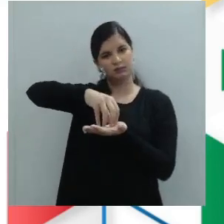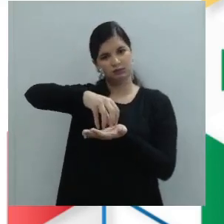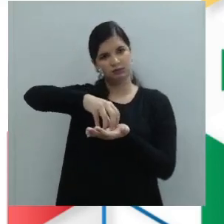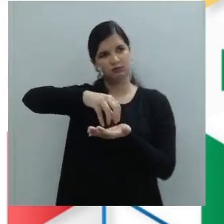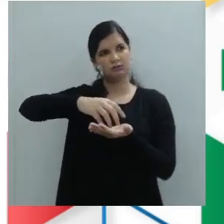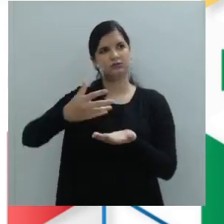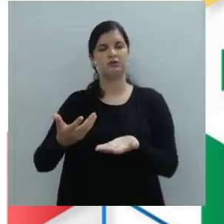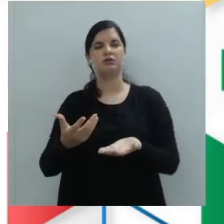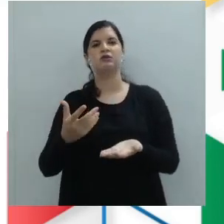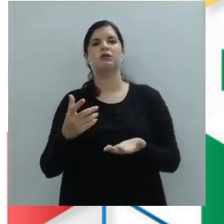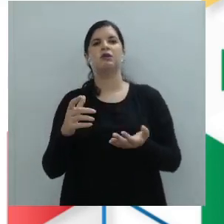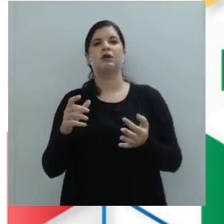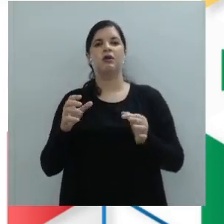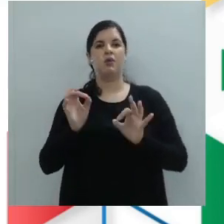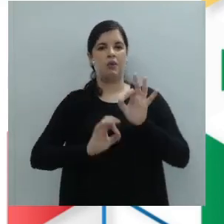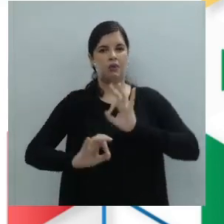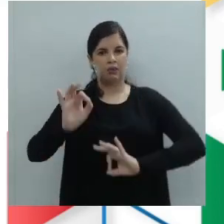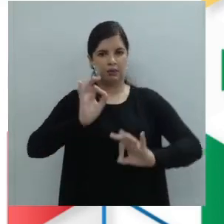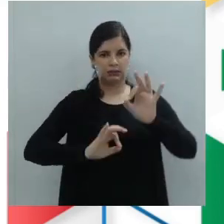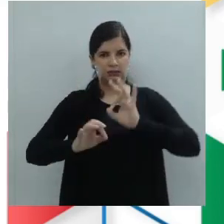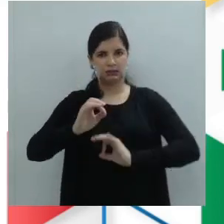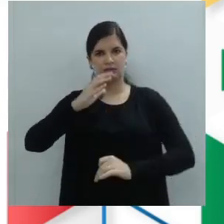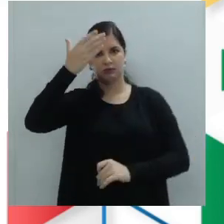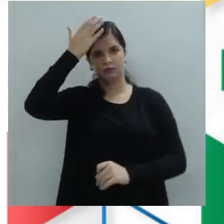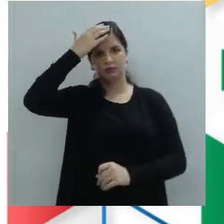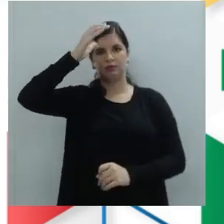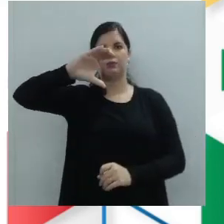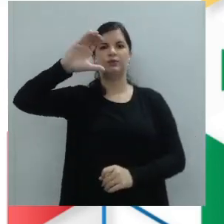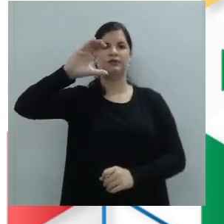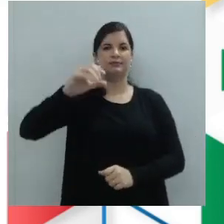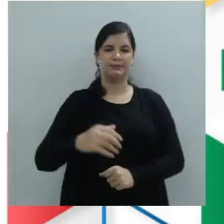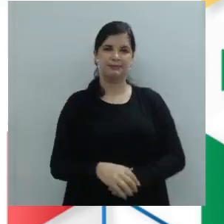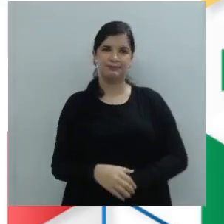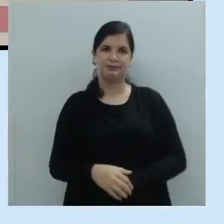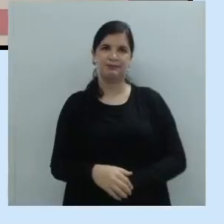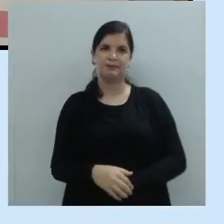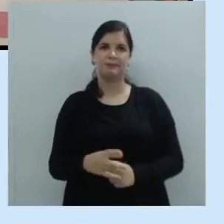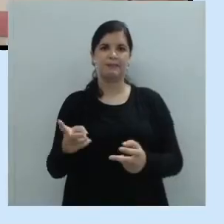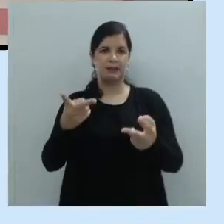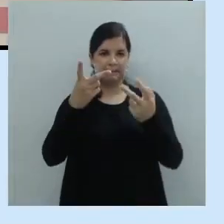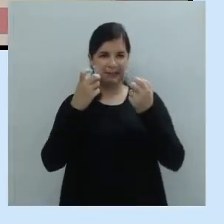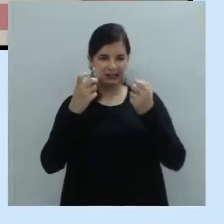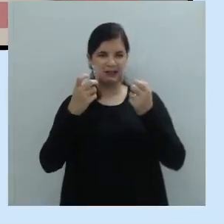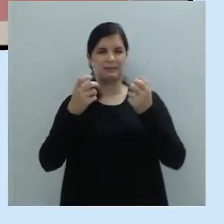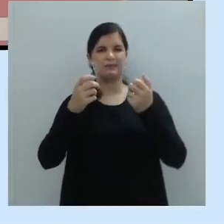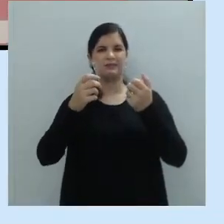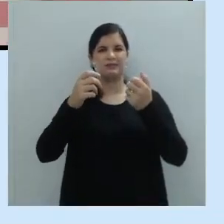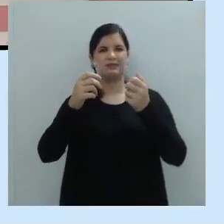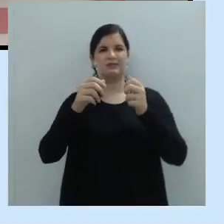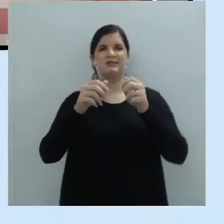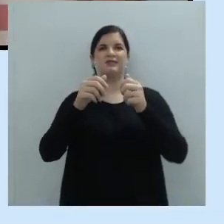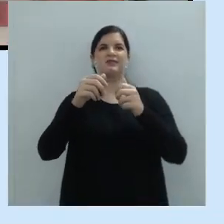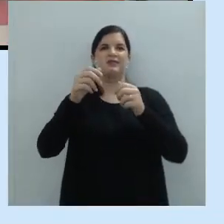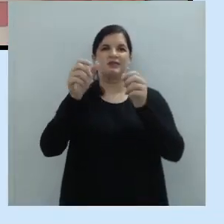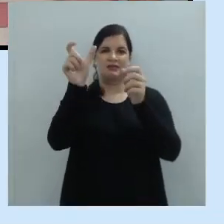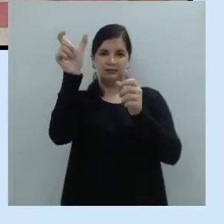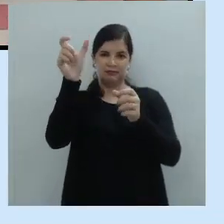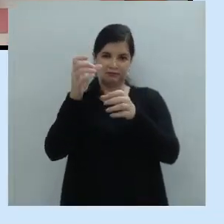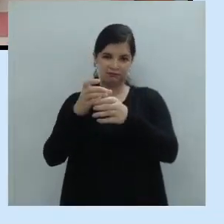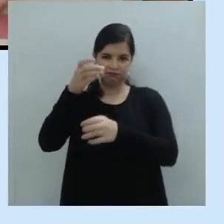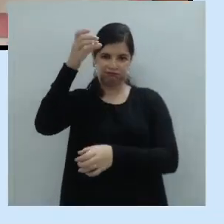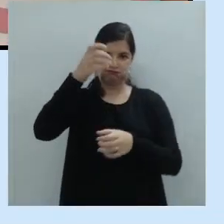certo? Onde eles se organizam em Curitiba. Quando vocês virem essa arquitetura, já dá para associar a